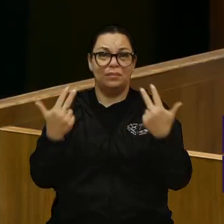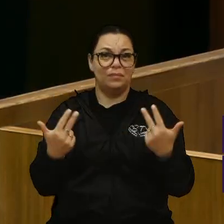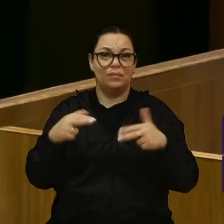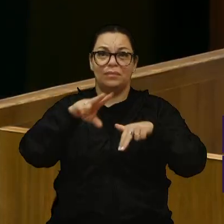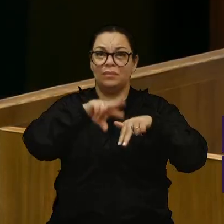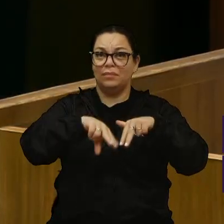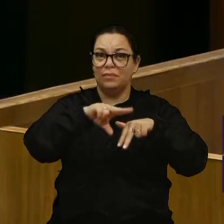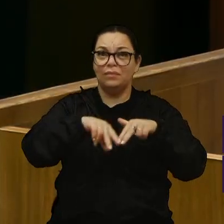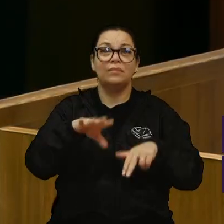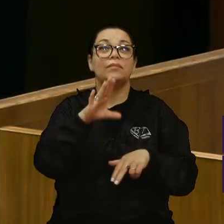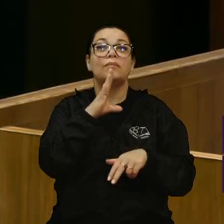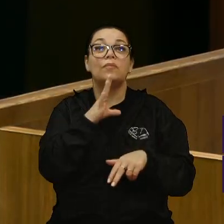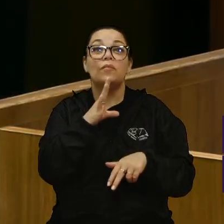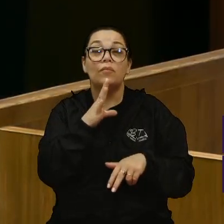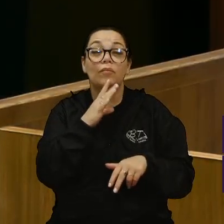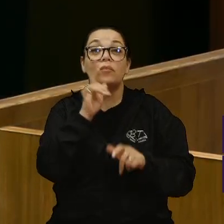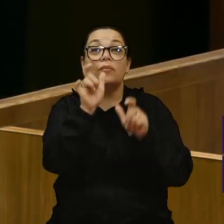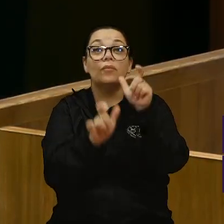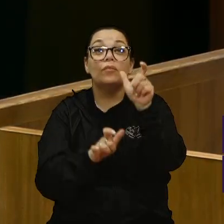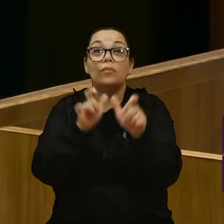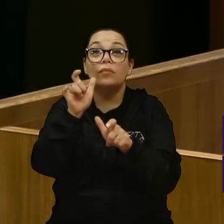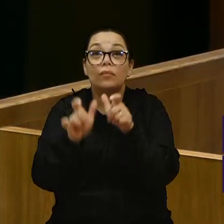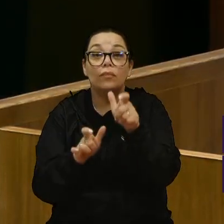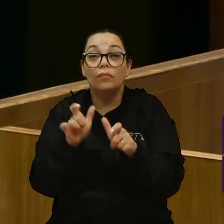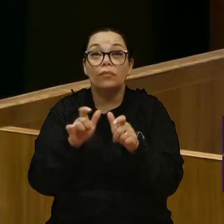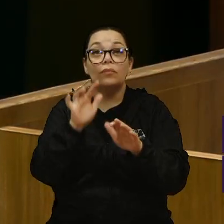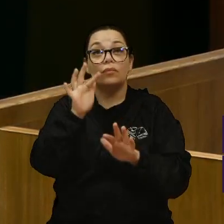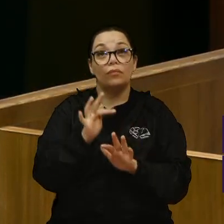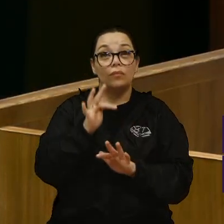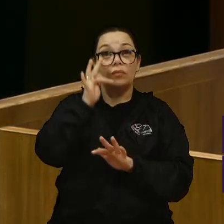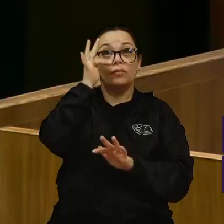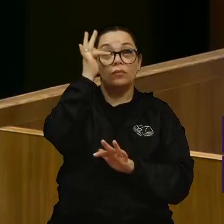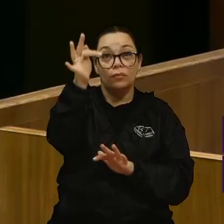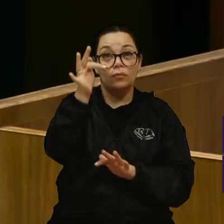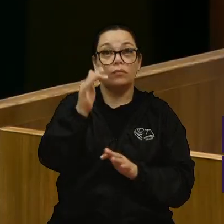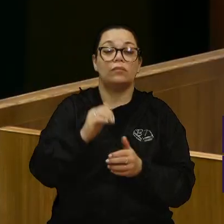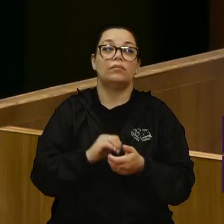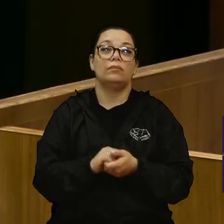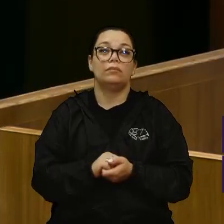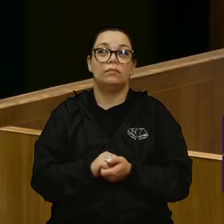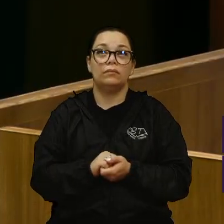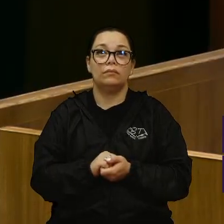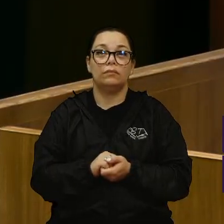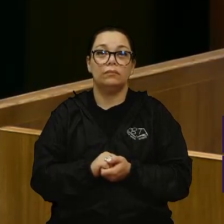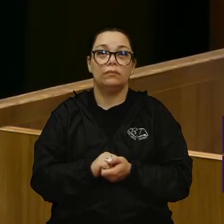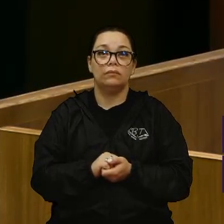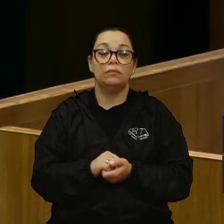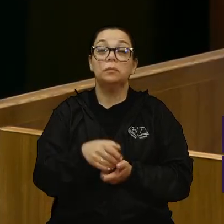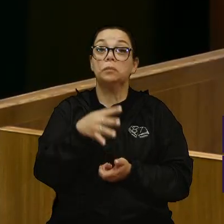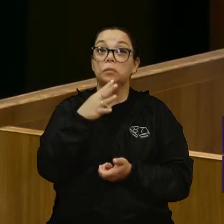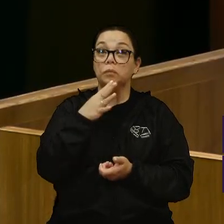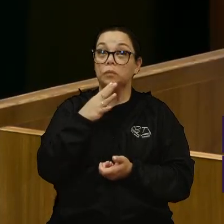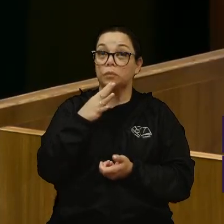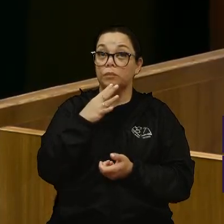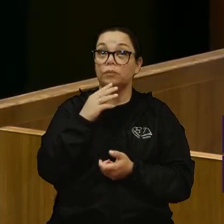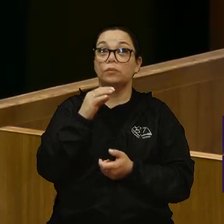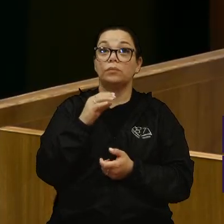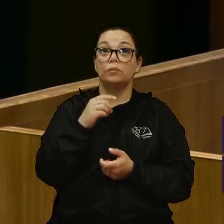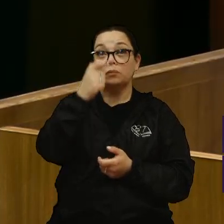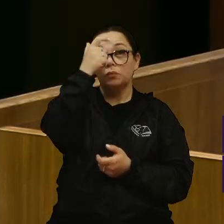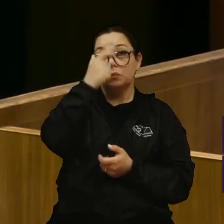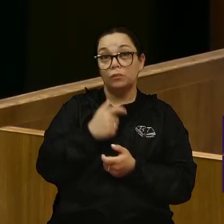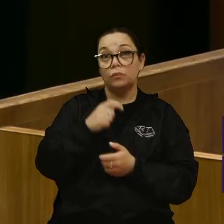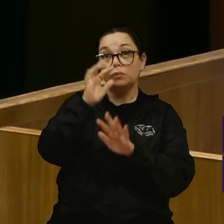ser reconhecido como sujeito de futuro no presente. Ser reconhecido como sujeito